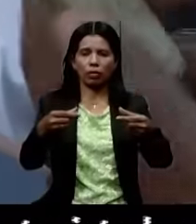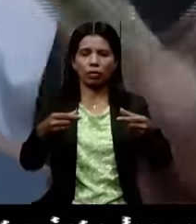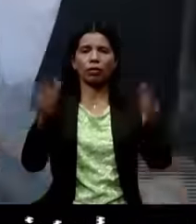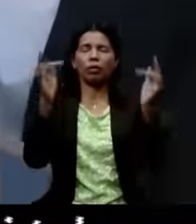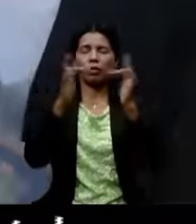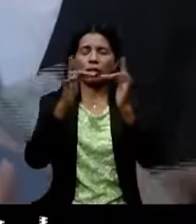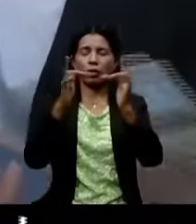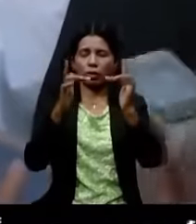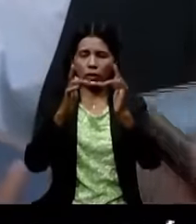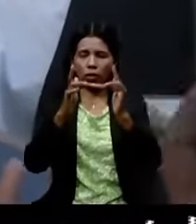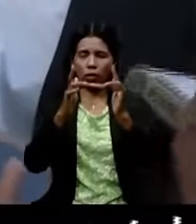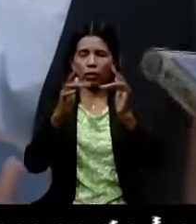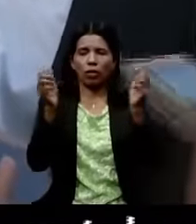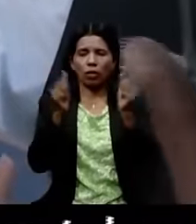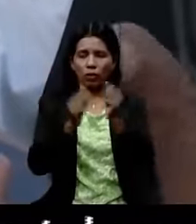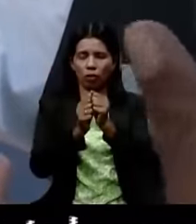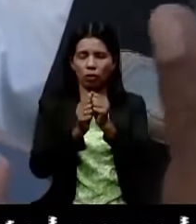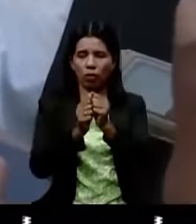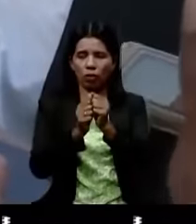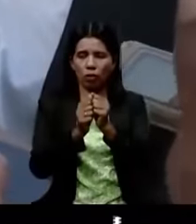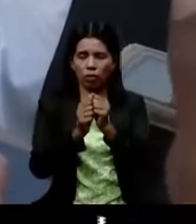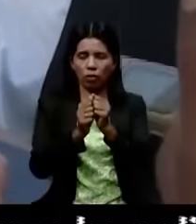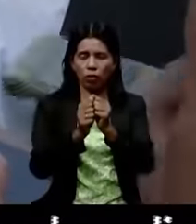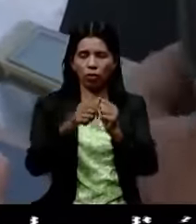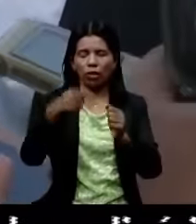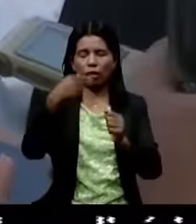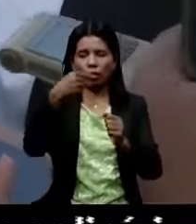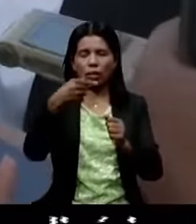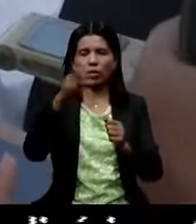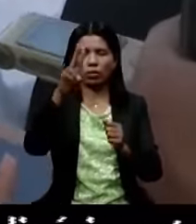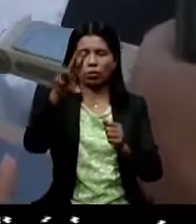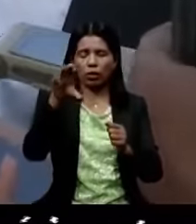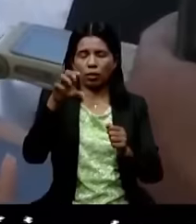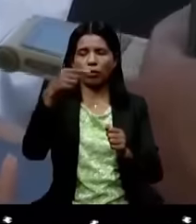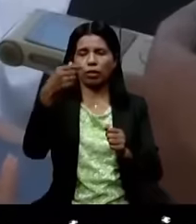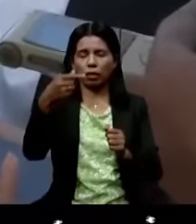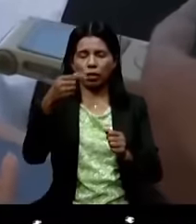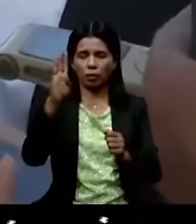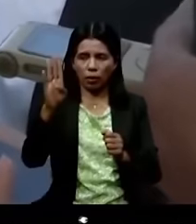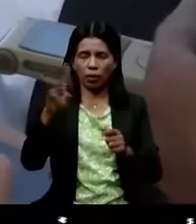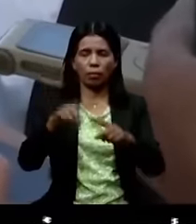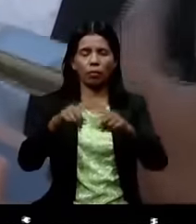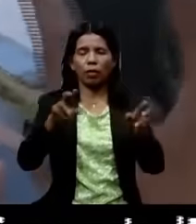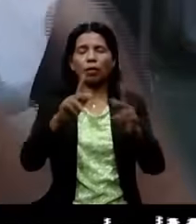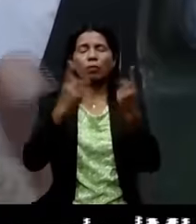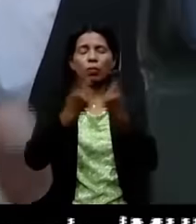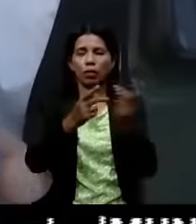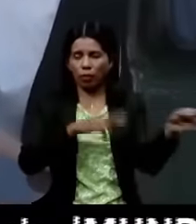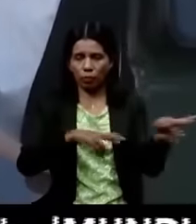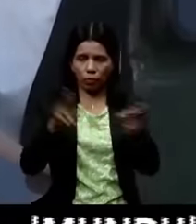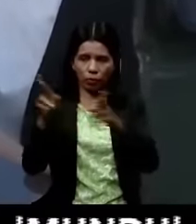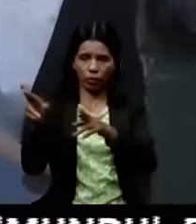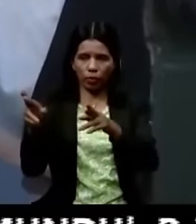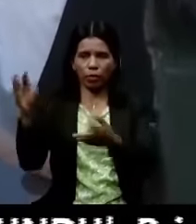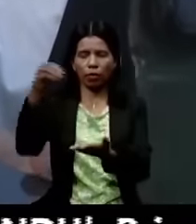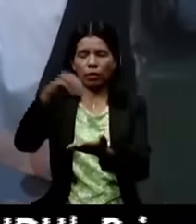internet ho kapasidade 800 giga, mai be companhia pronto ato